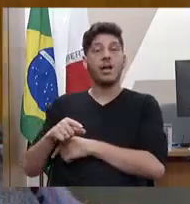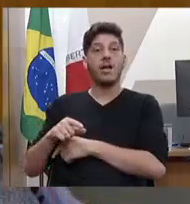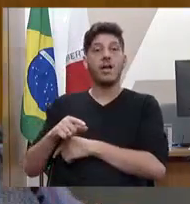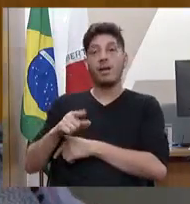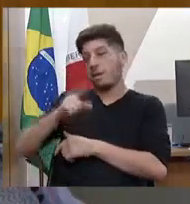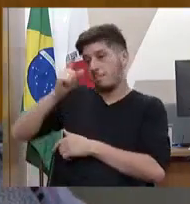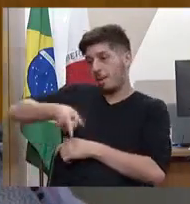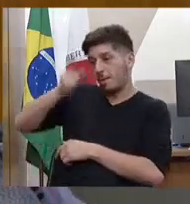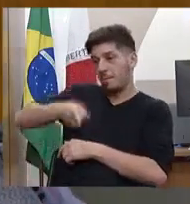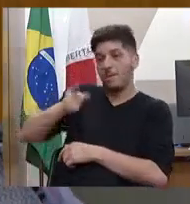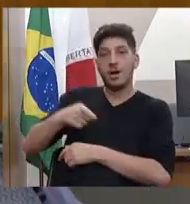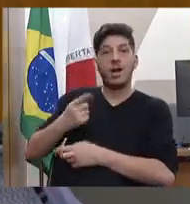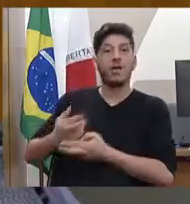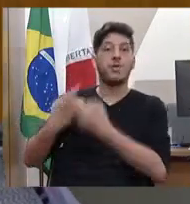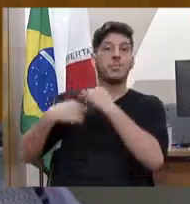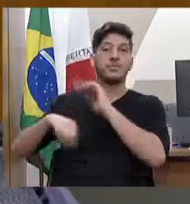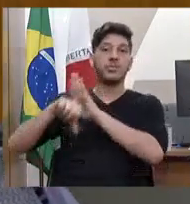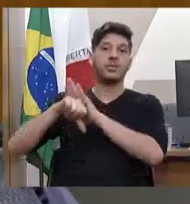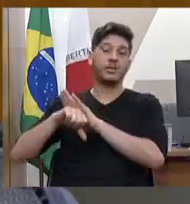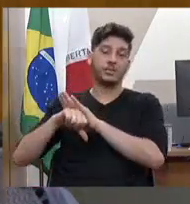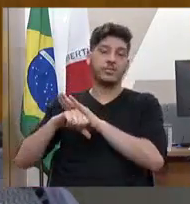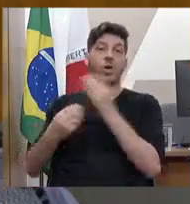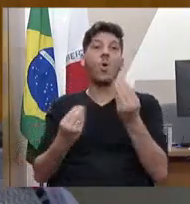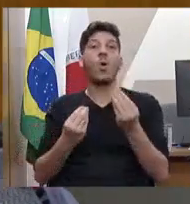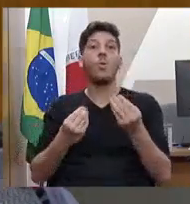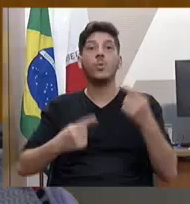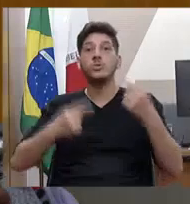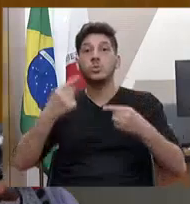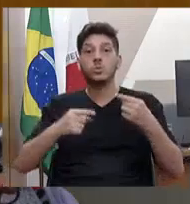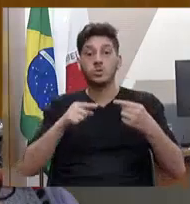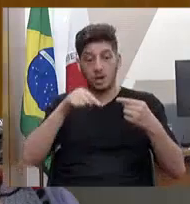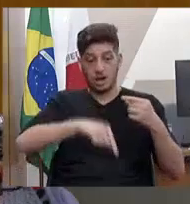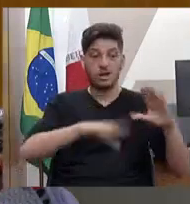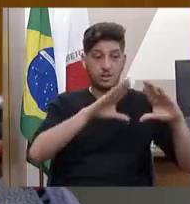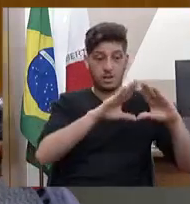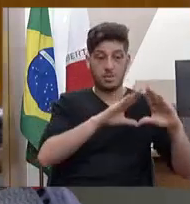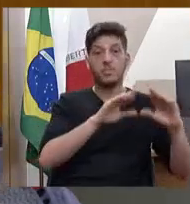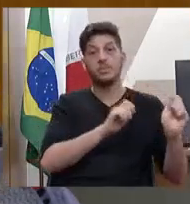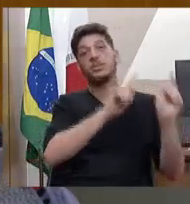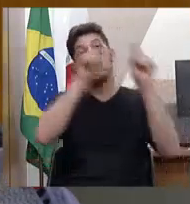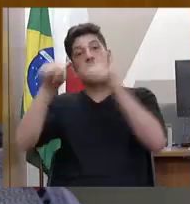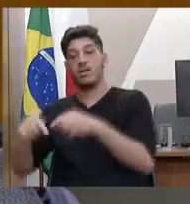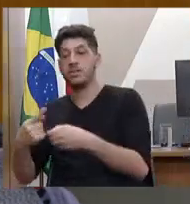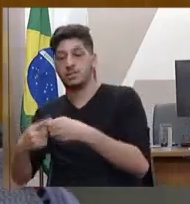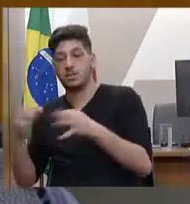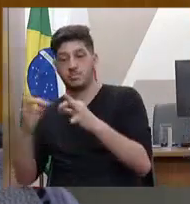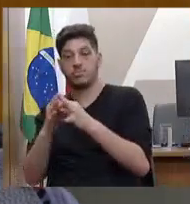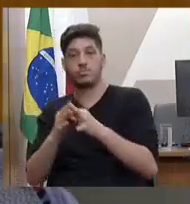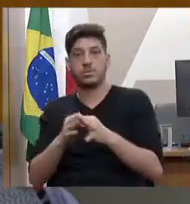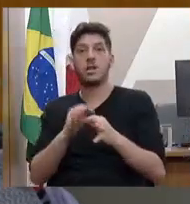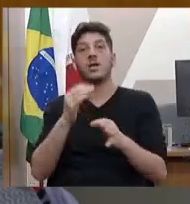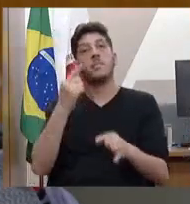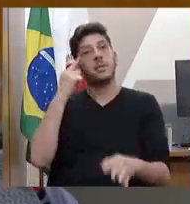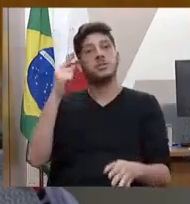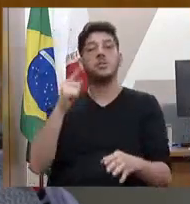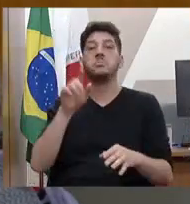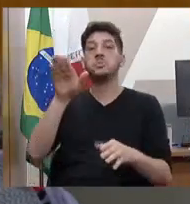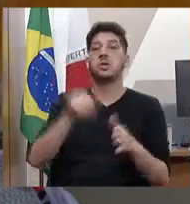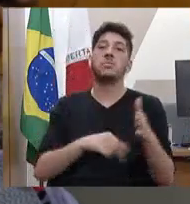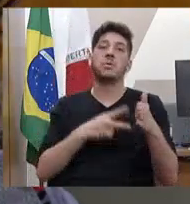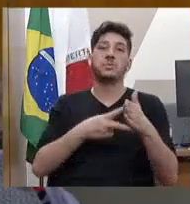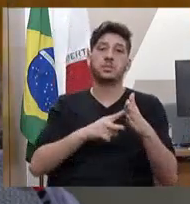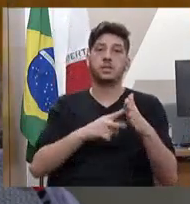Então como que a gente pensa aí leva essa discussão para o interior eu vi alguém comentando aqui de chamar o sindicato patronal é